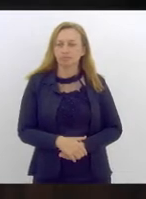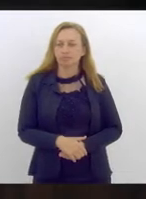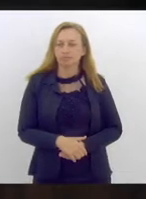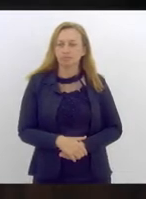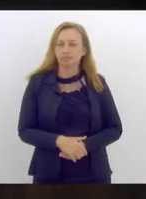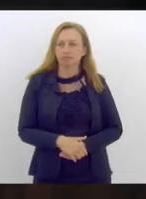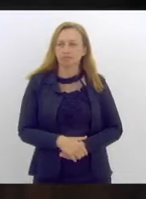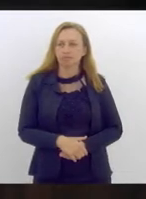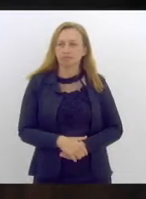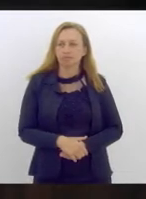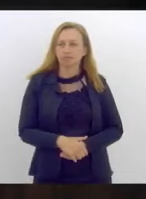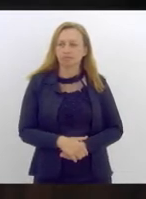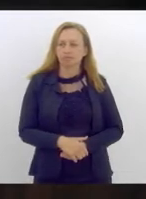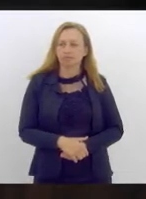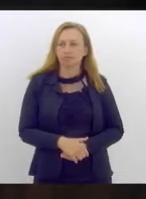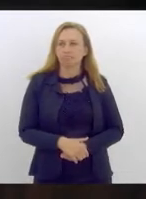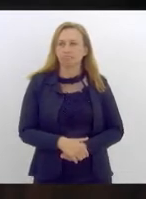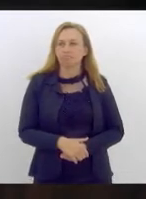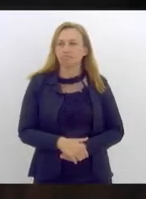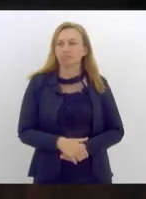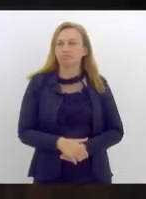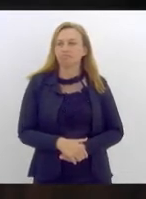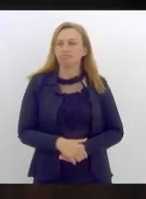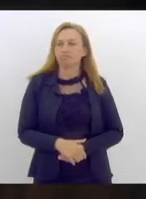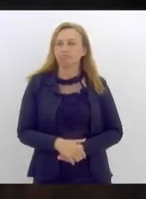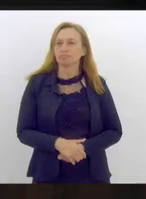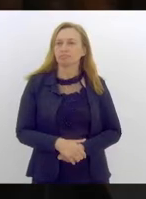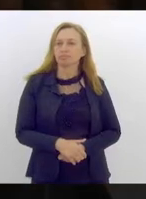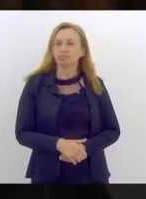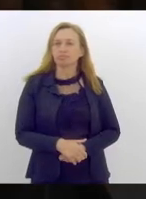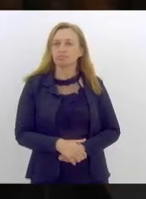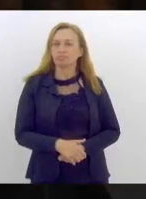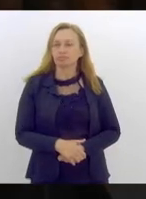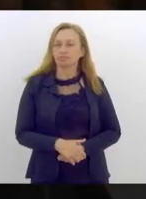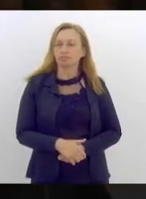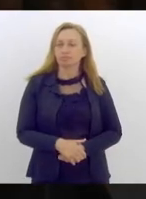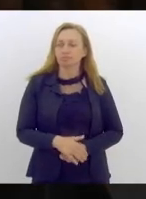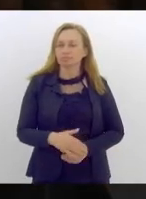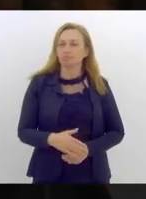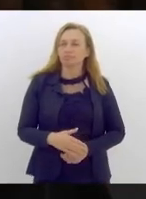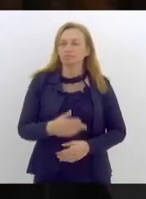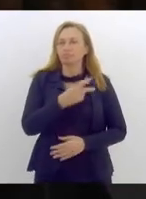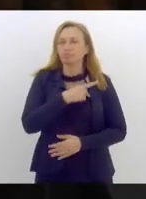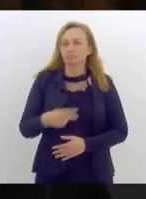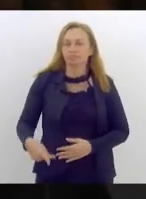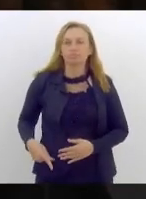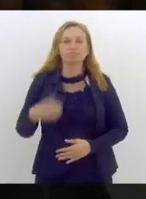A Tribuna à disposição senhor senhor